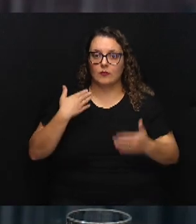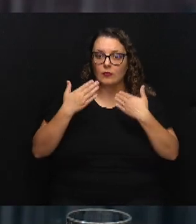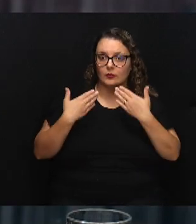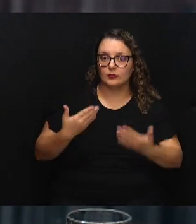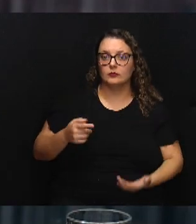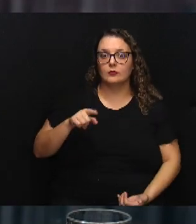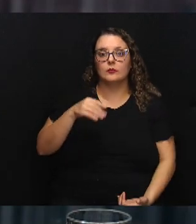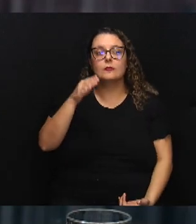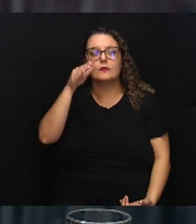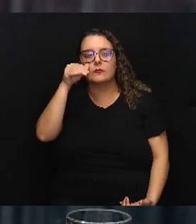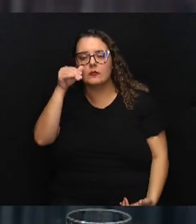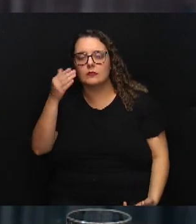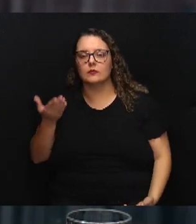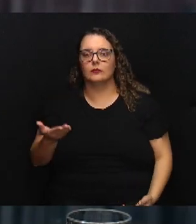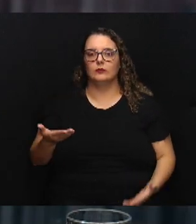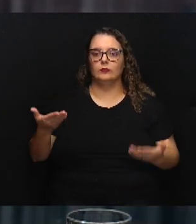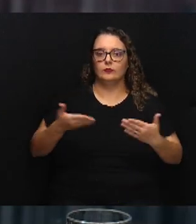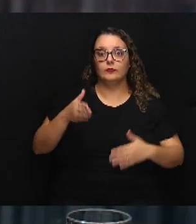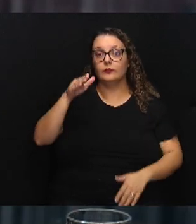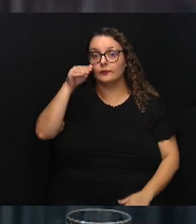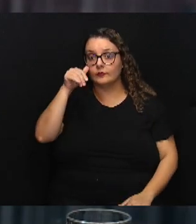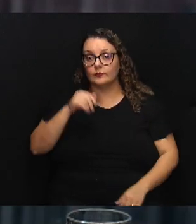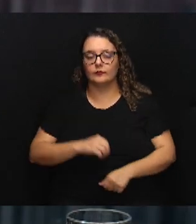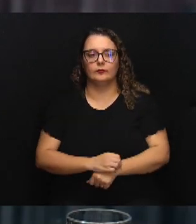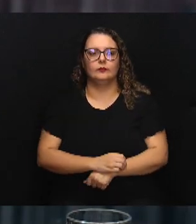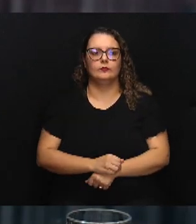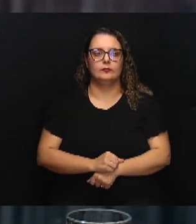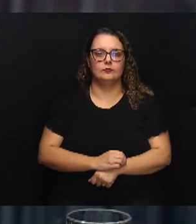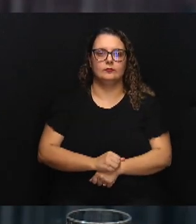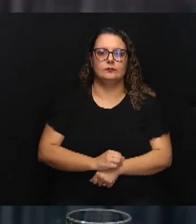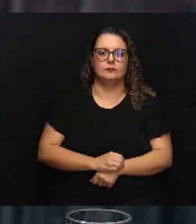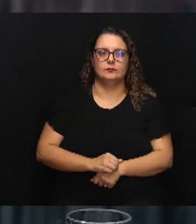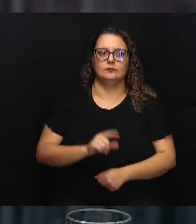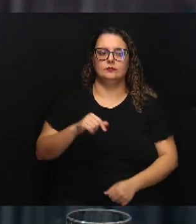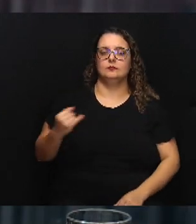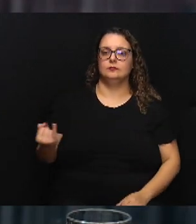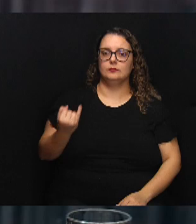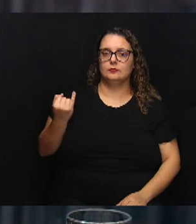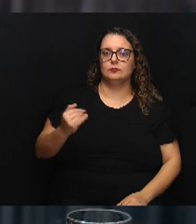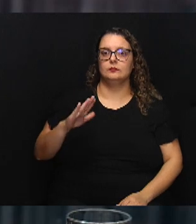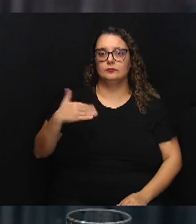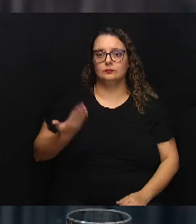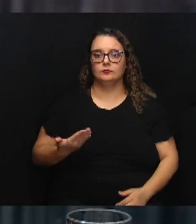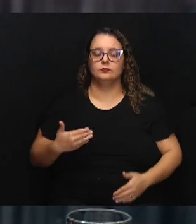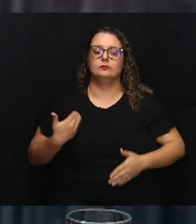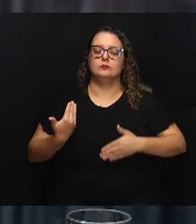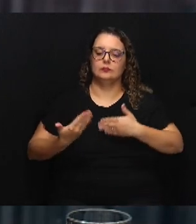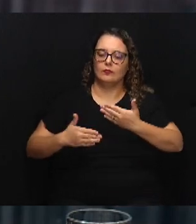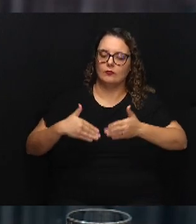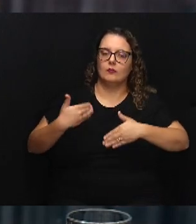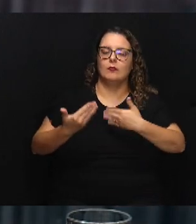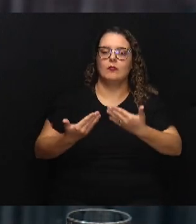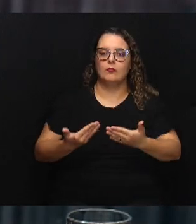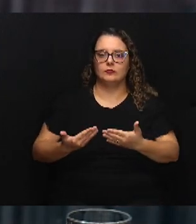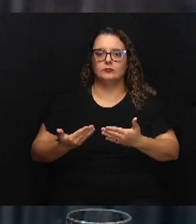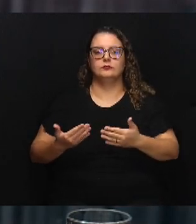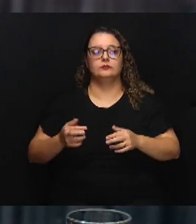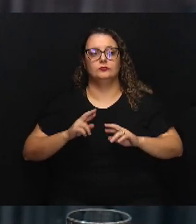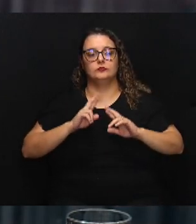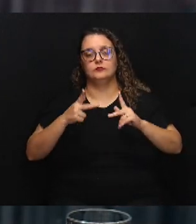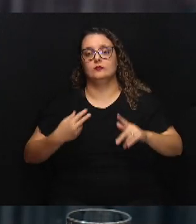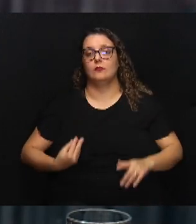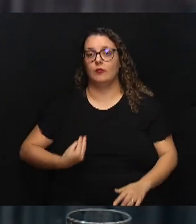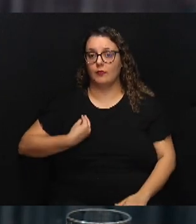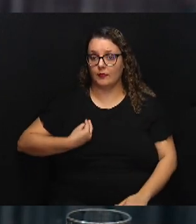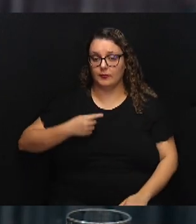ser curioso, né? Hoje o ser curioso é muito importante, porque a partir do momento que você começa a dar esses passos fora da sua bolha, da sua vida,